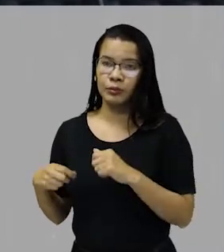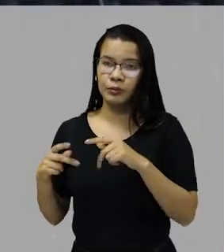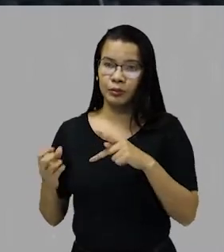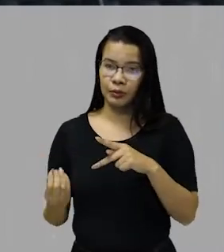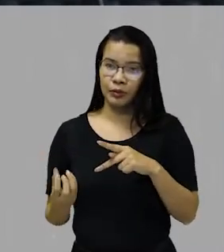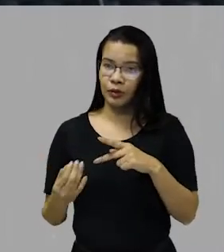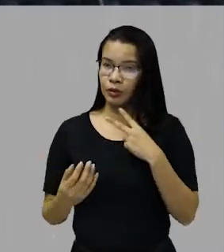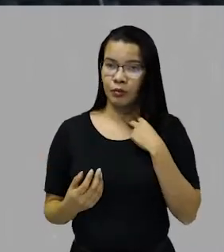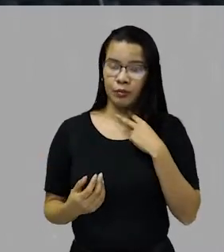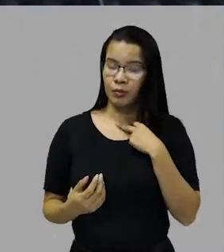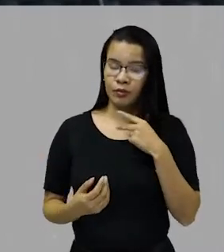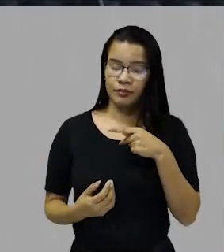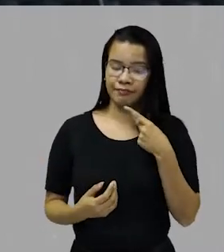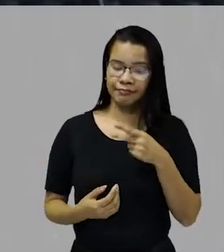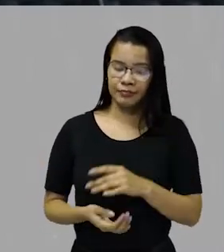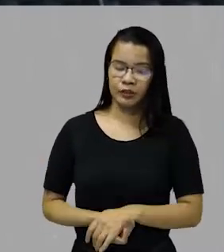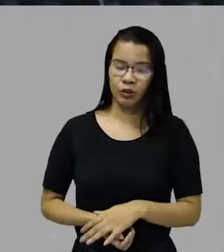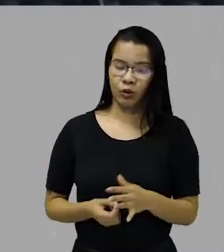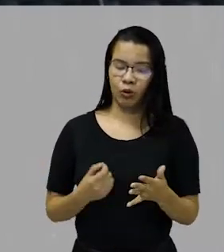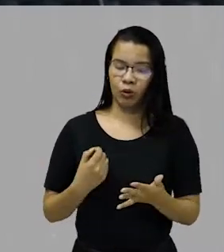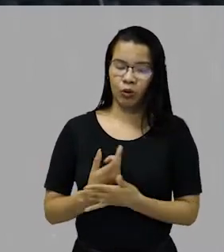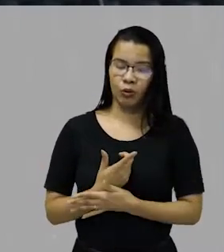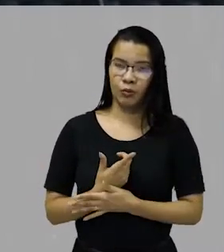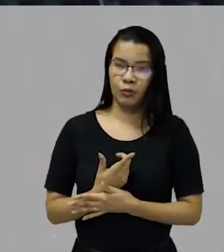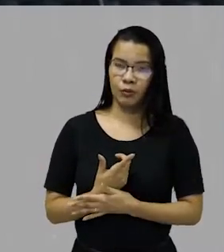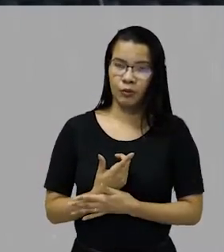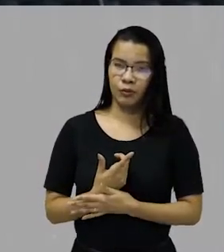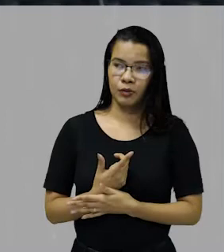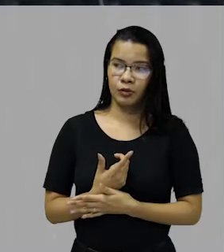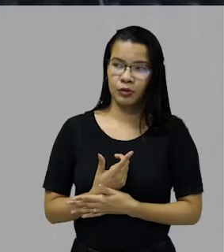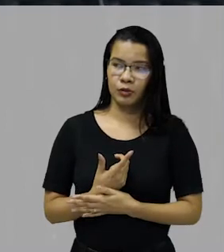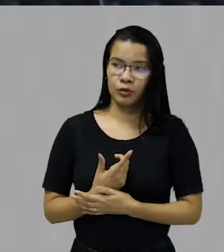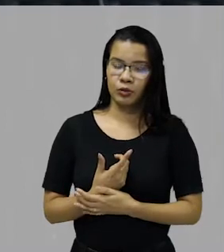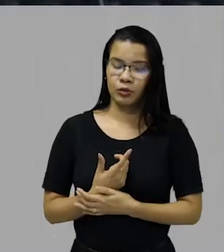posso dizer aqui, compramos